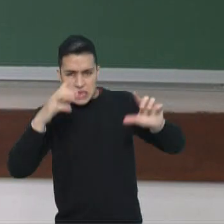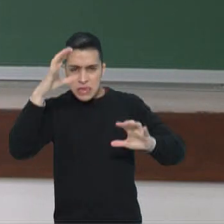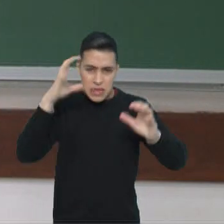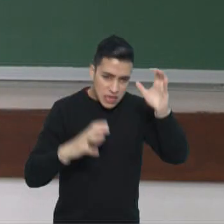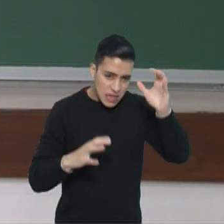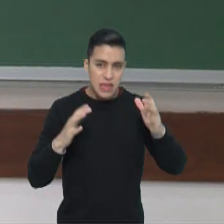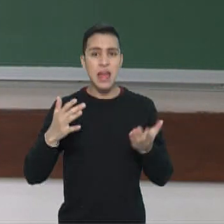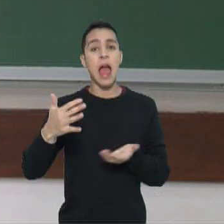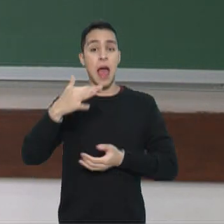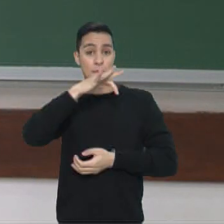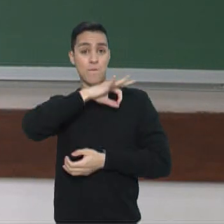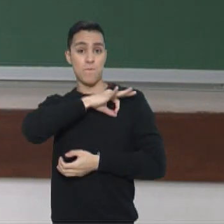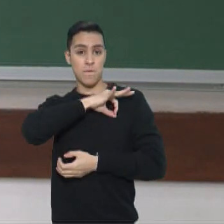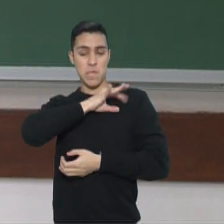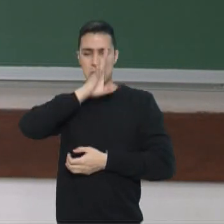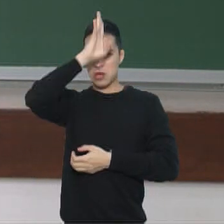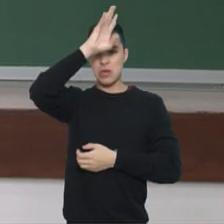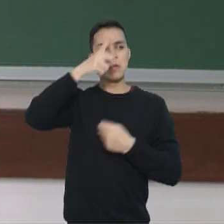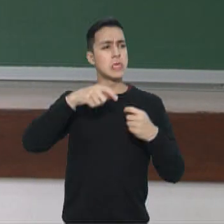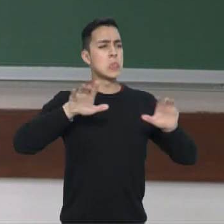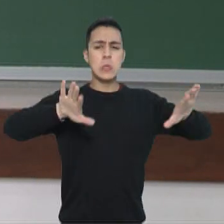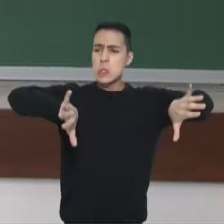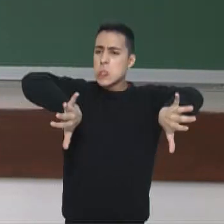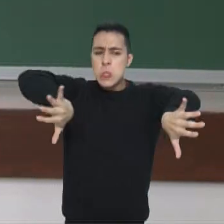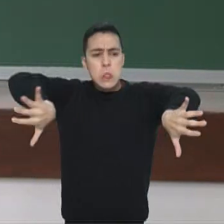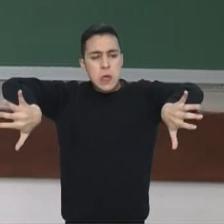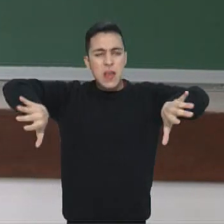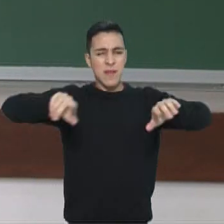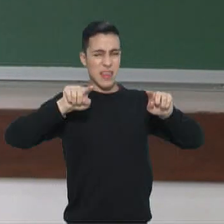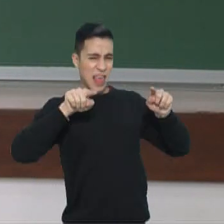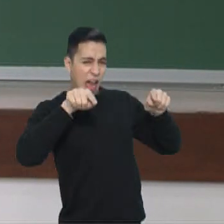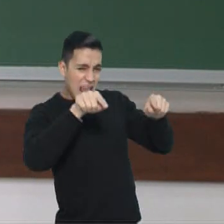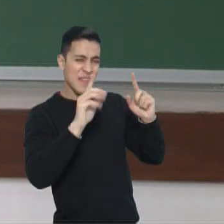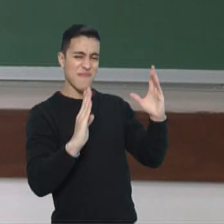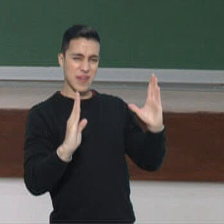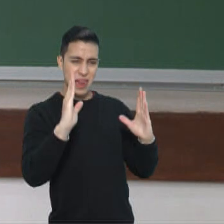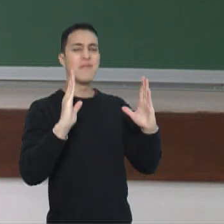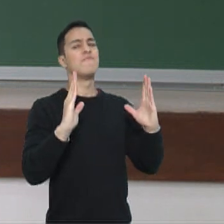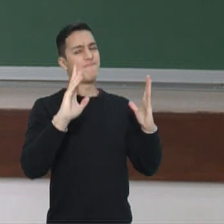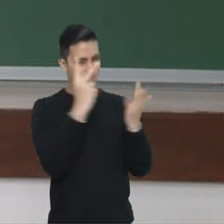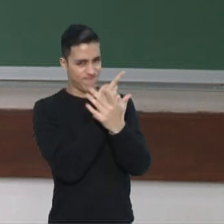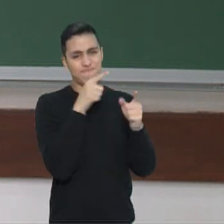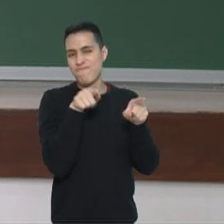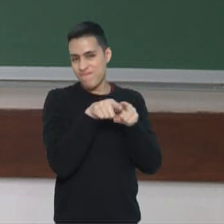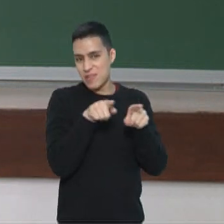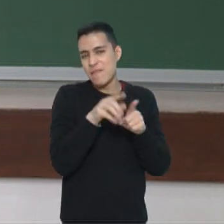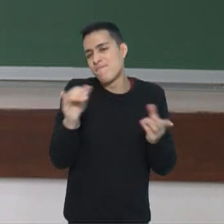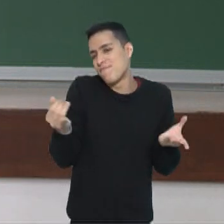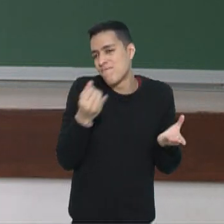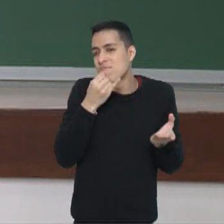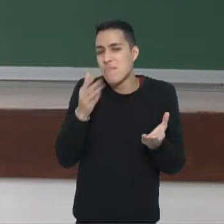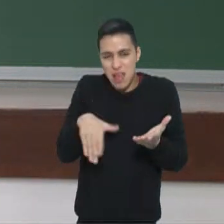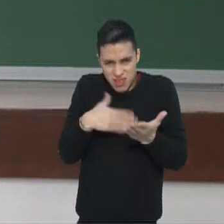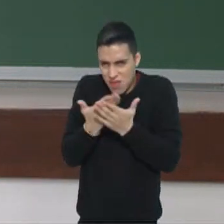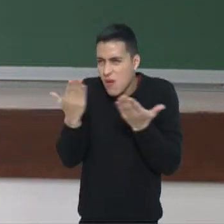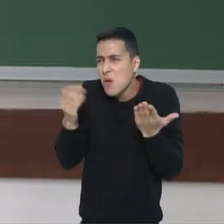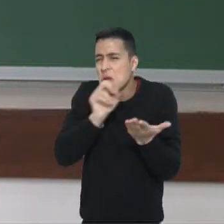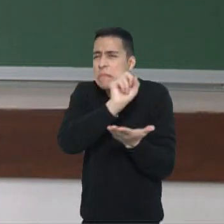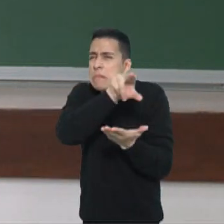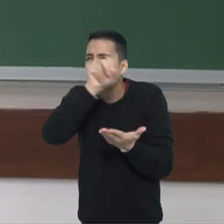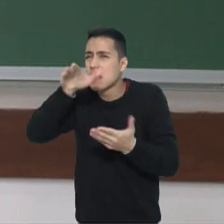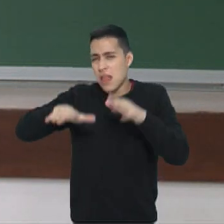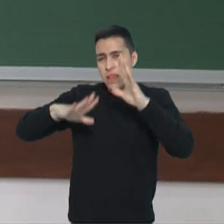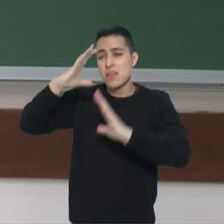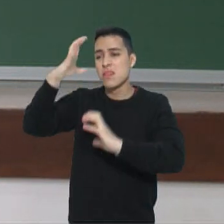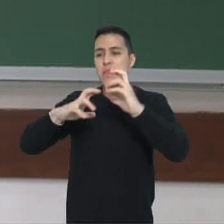discutindo, a polícia romana tinha que intervir. Isso também acontecia nessa época né? E infelizmente, até nos dias atuais, nós vemos